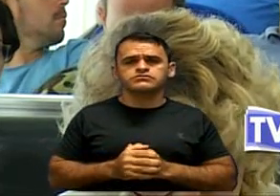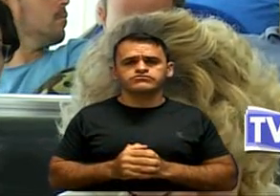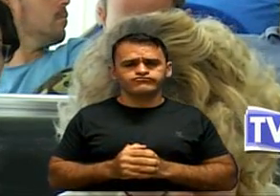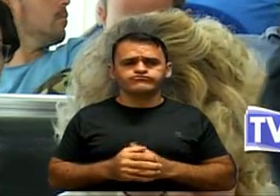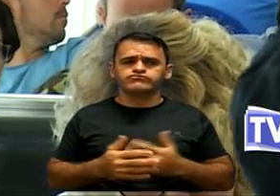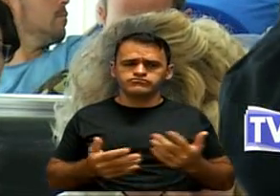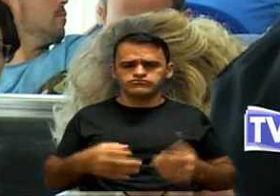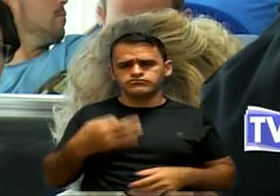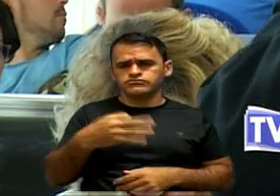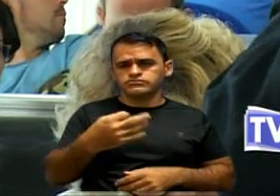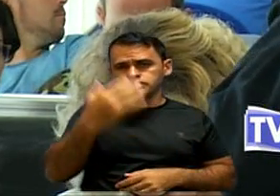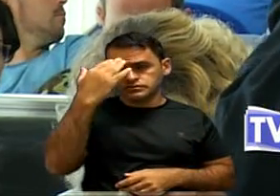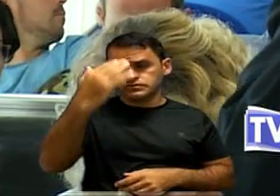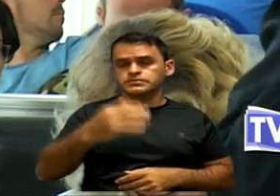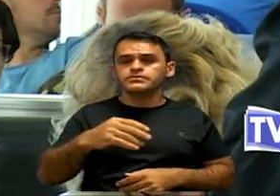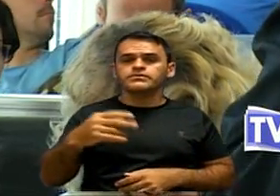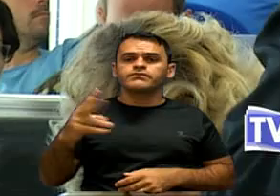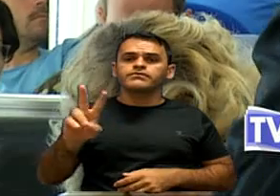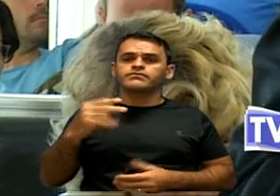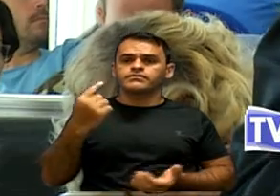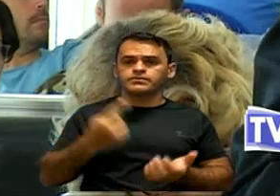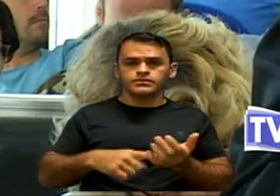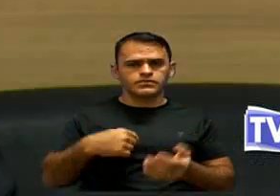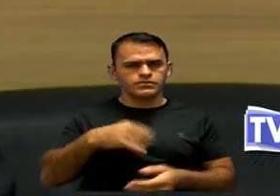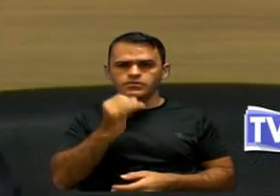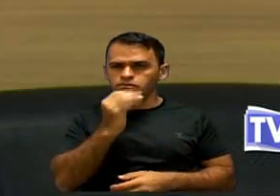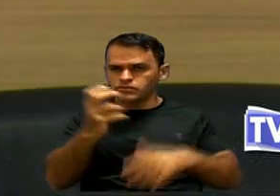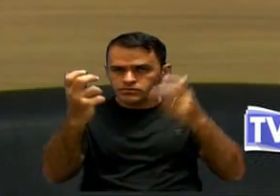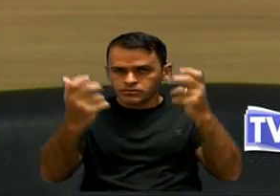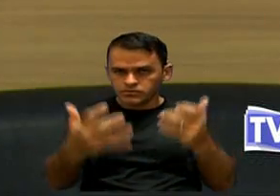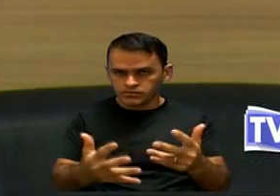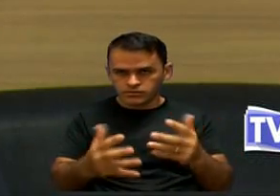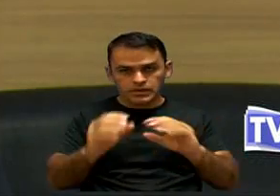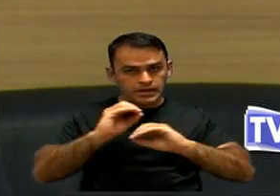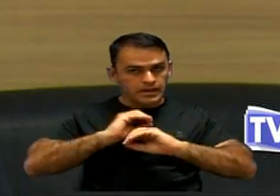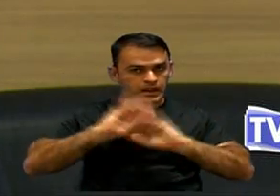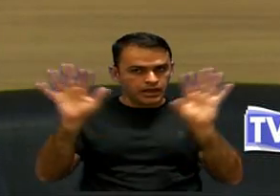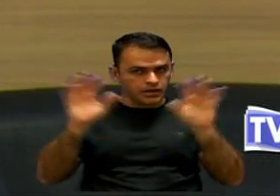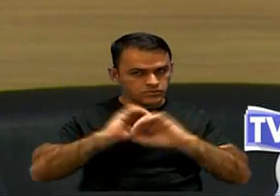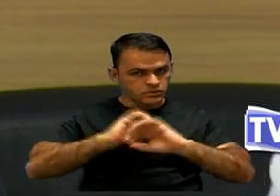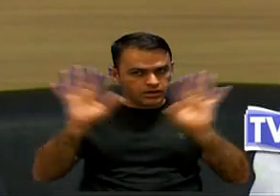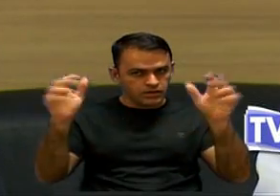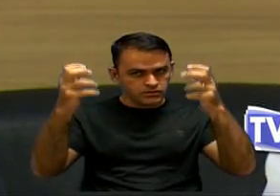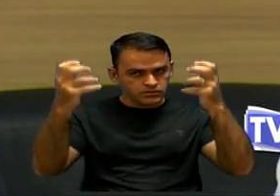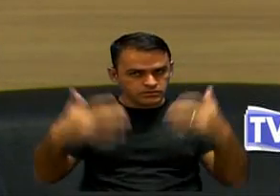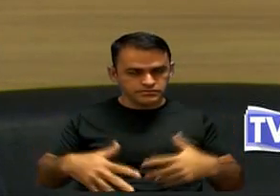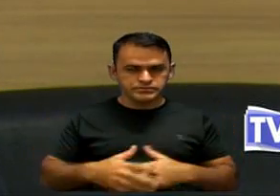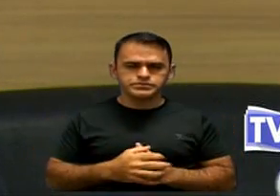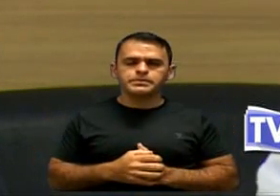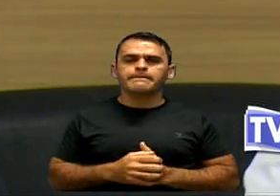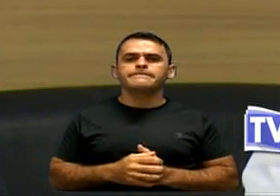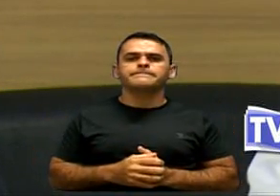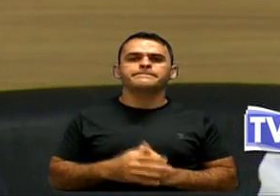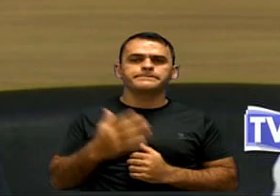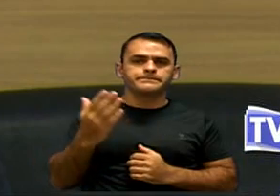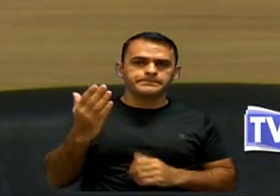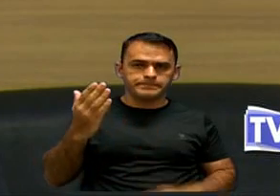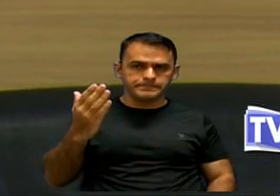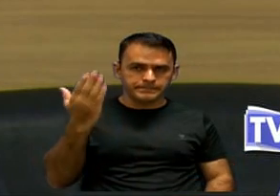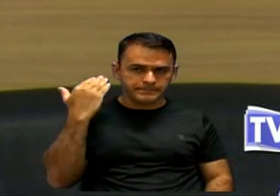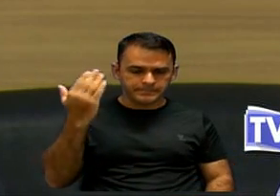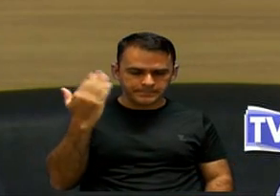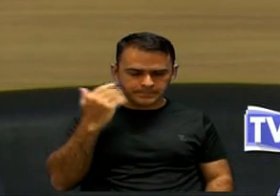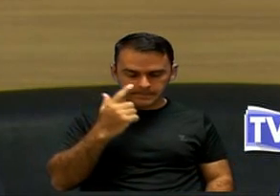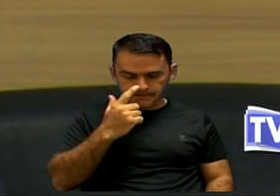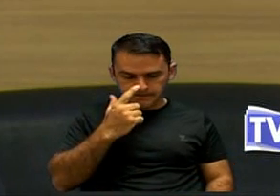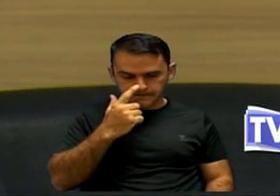cumprido. Exatamente, obrigado. Ô, Vitão, obrigado. Se eu vou dar um exemplo à Vossa Excelência, claro como a luz. Quando foi, na ocasião